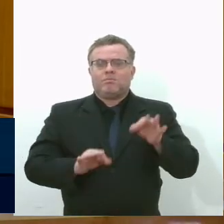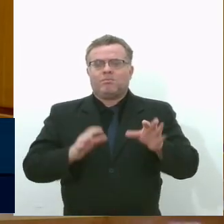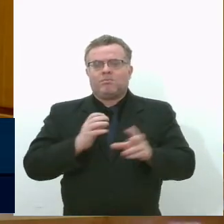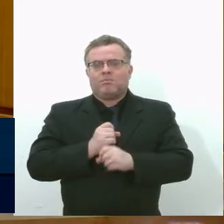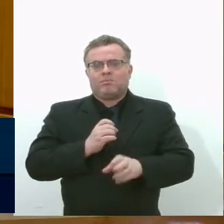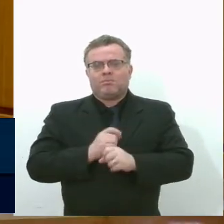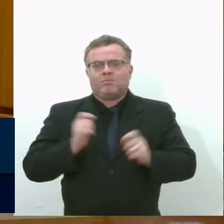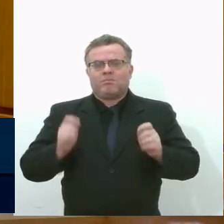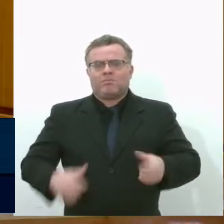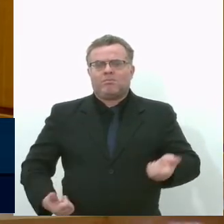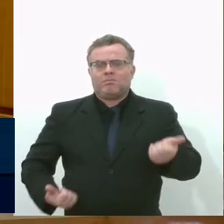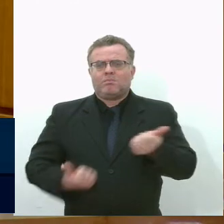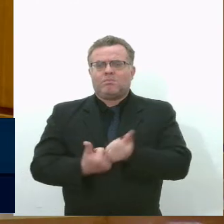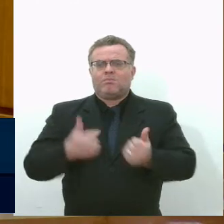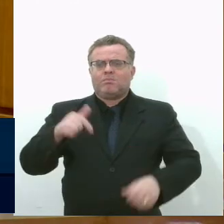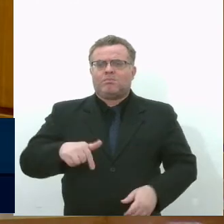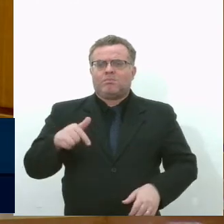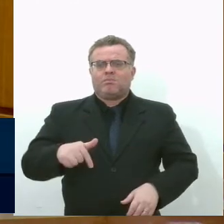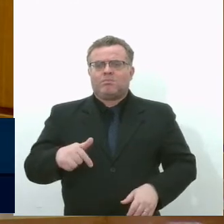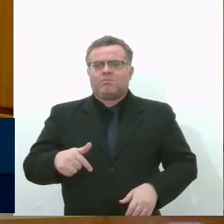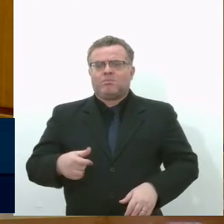desta casa.